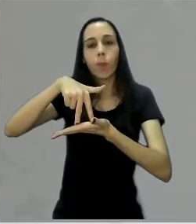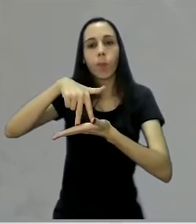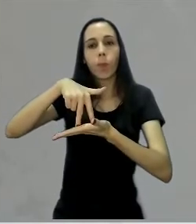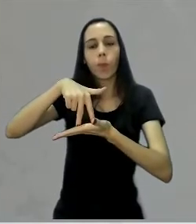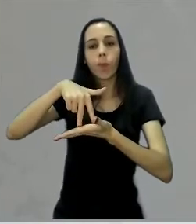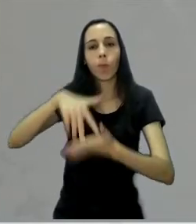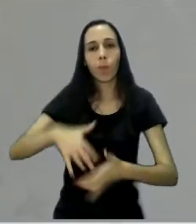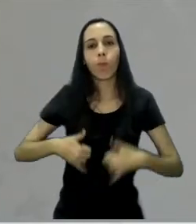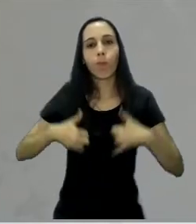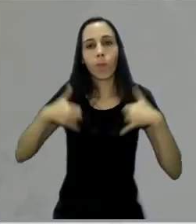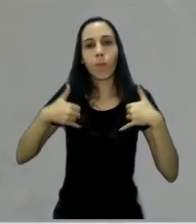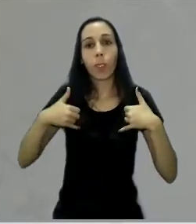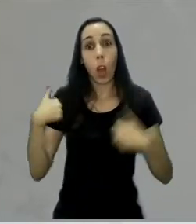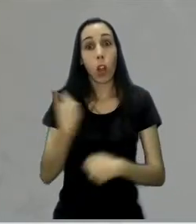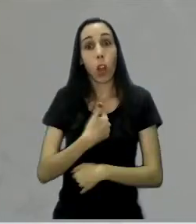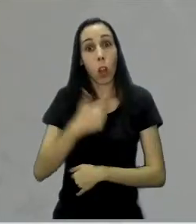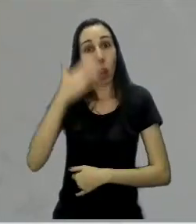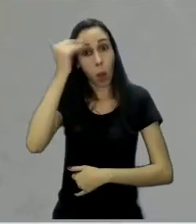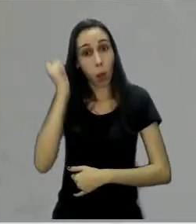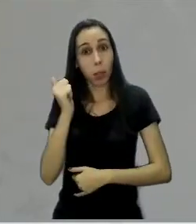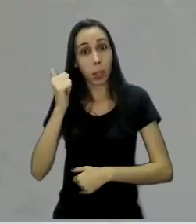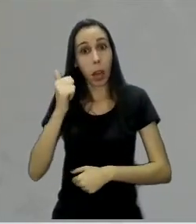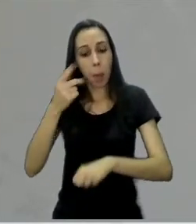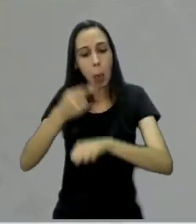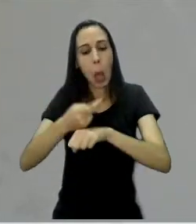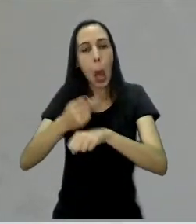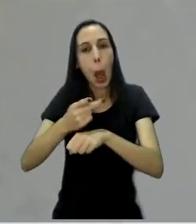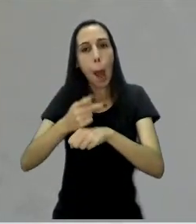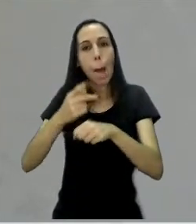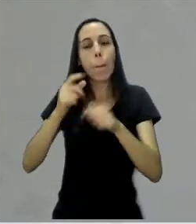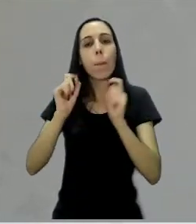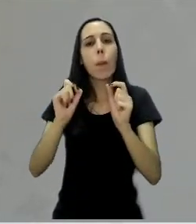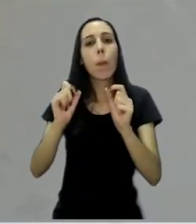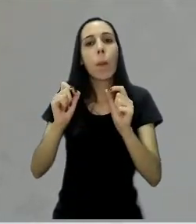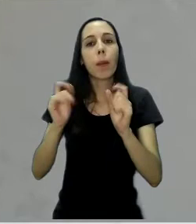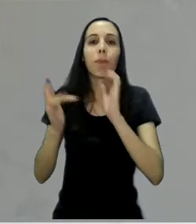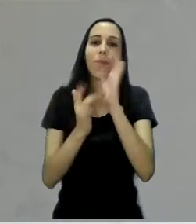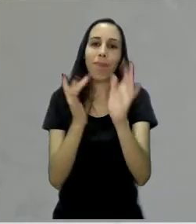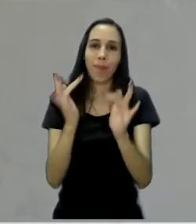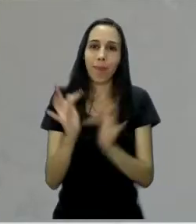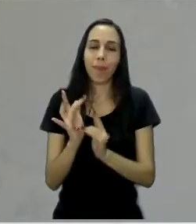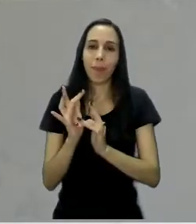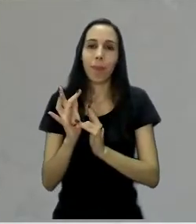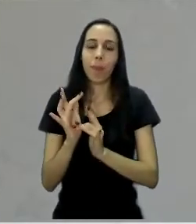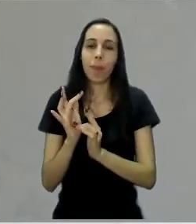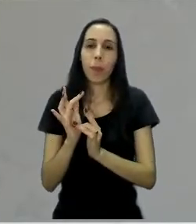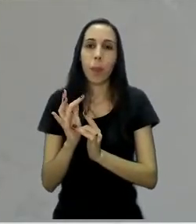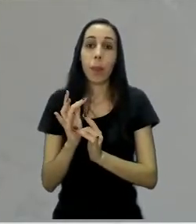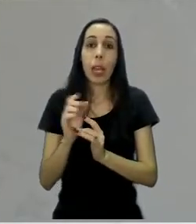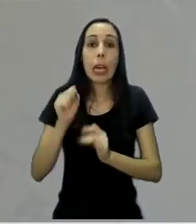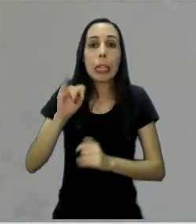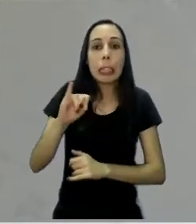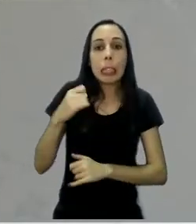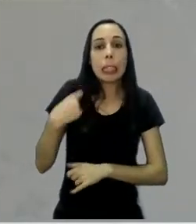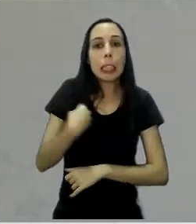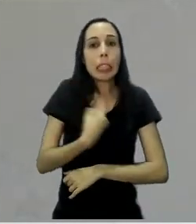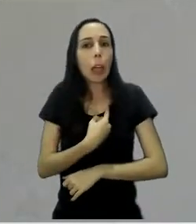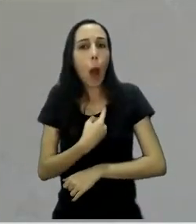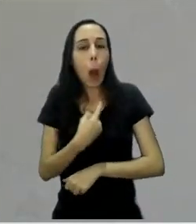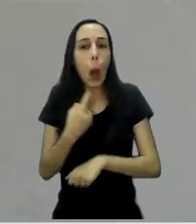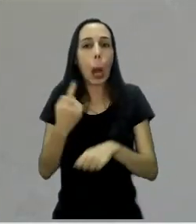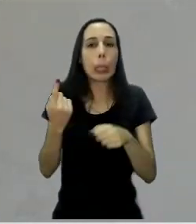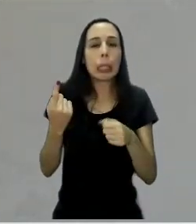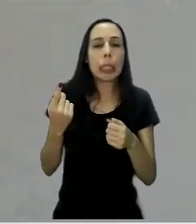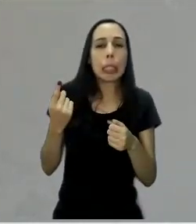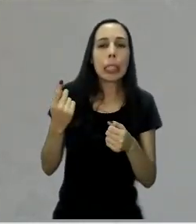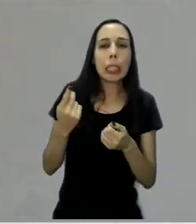eleva sobre a rocha. E nós sabemos que a rocha é Jesus Cristo. Então, o que fazer quando